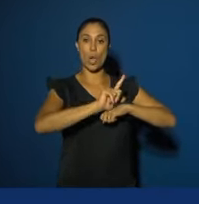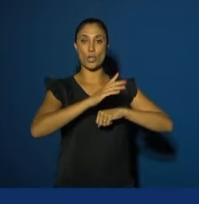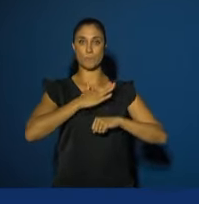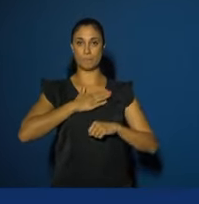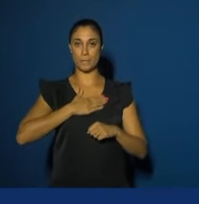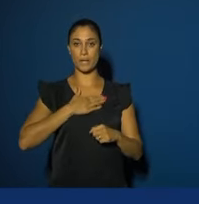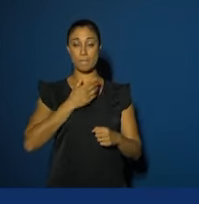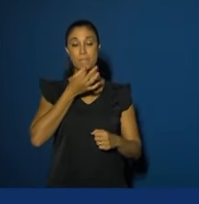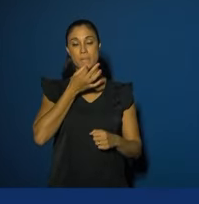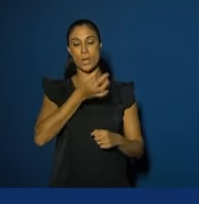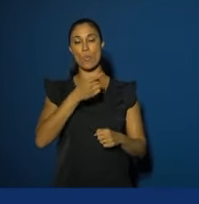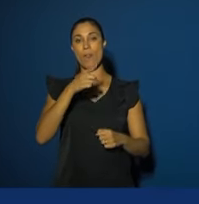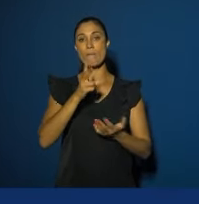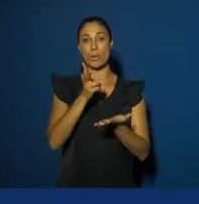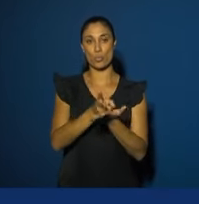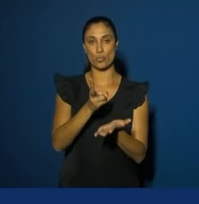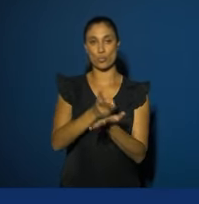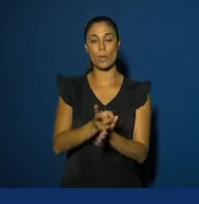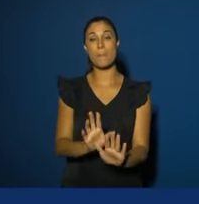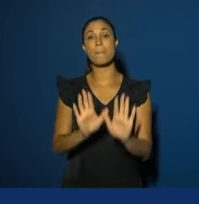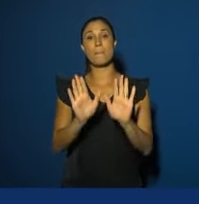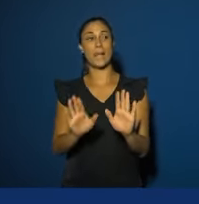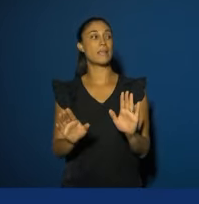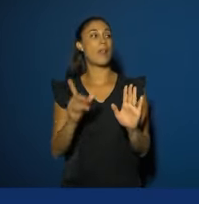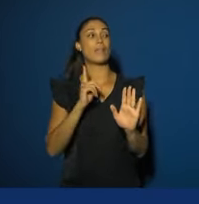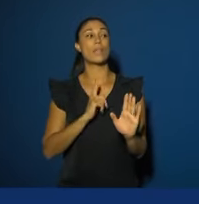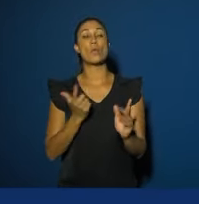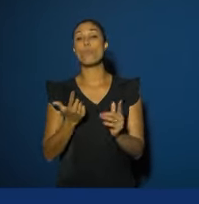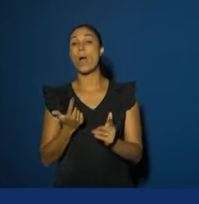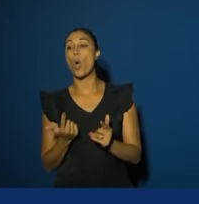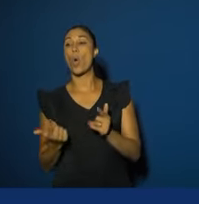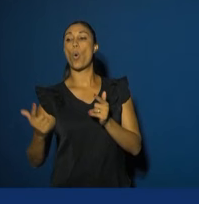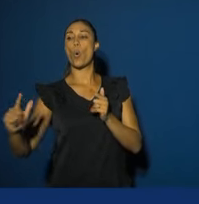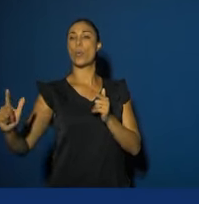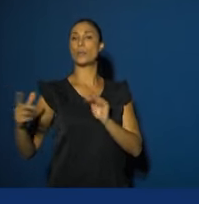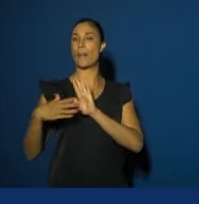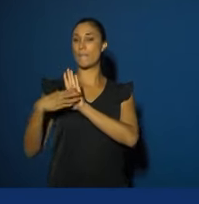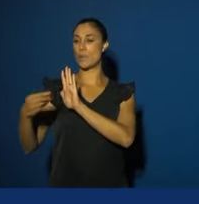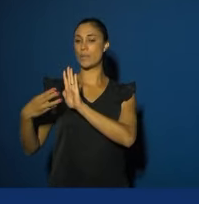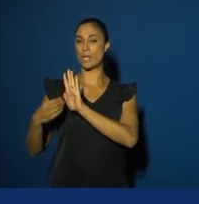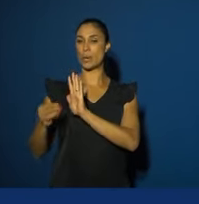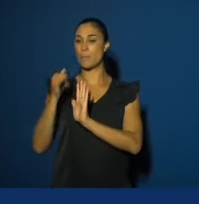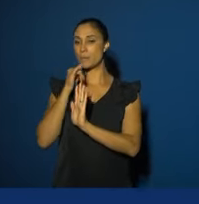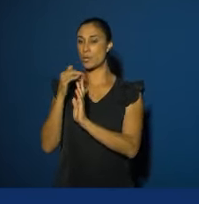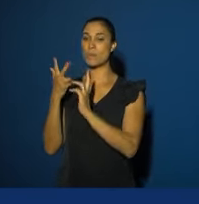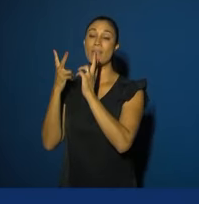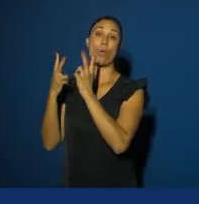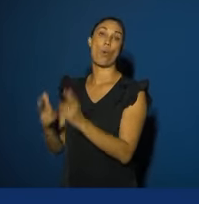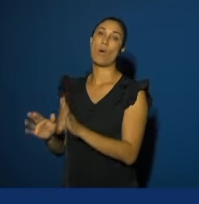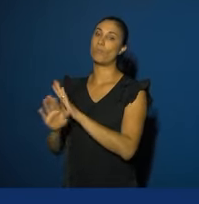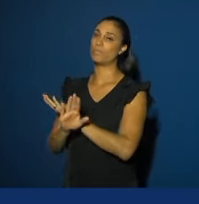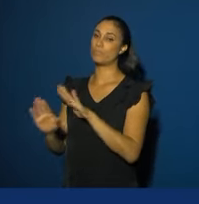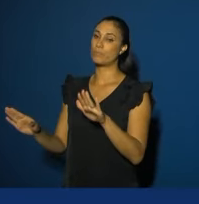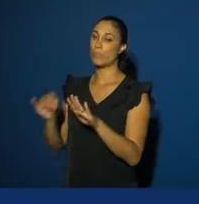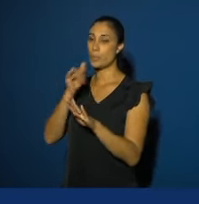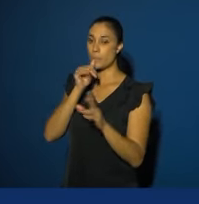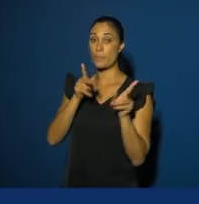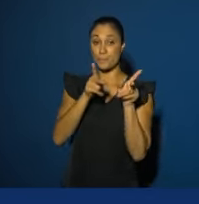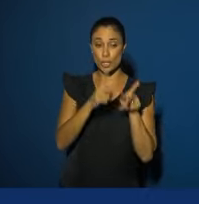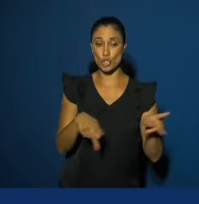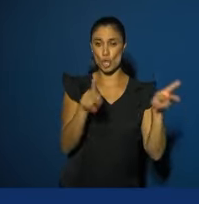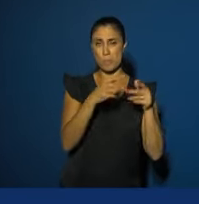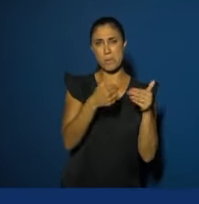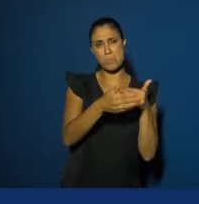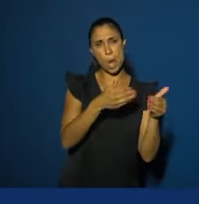entender ela vai continuar mas mas ela tem uma outra roupagem ela não pode ter a mesma roupagem shopping em